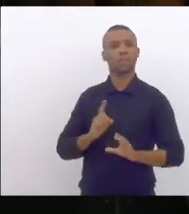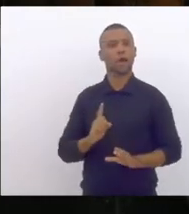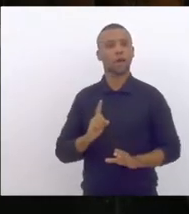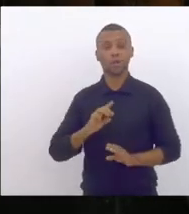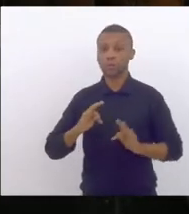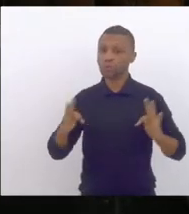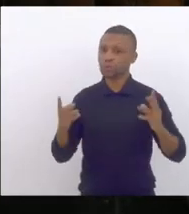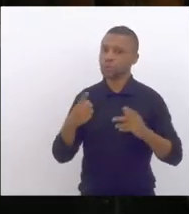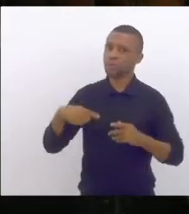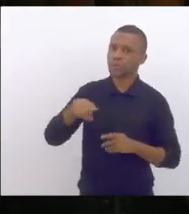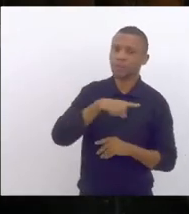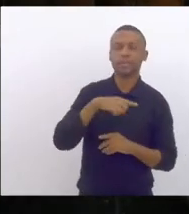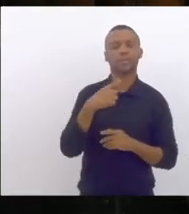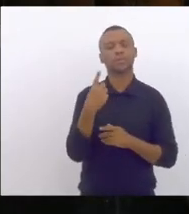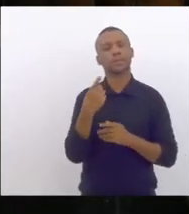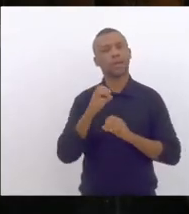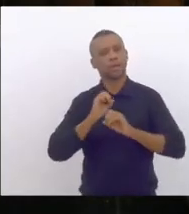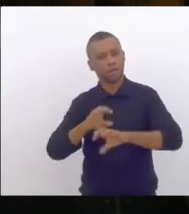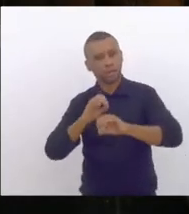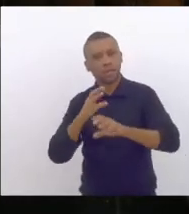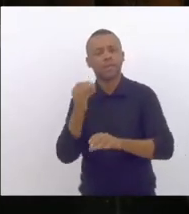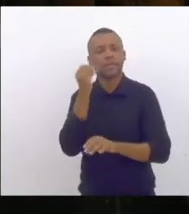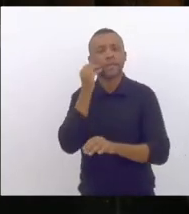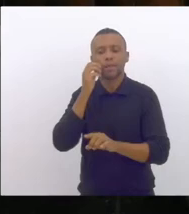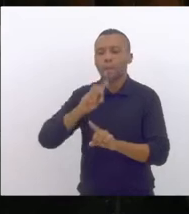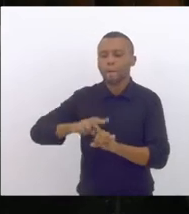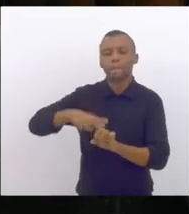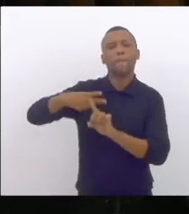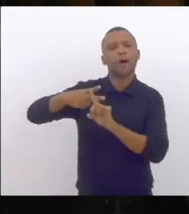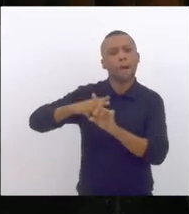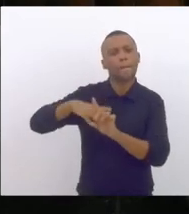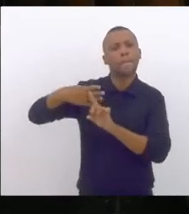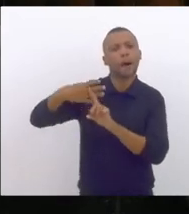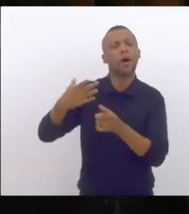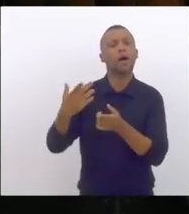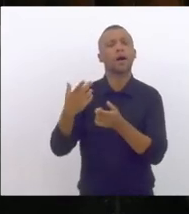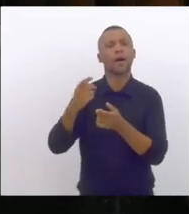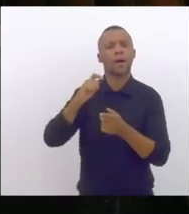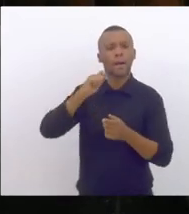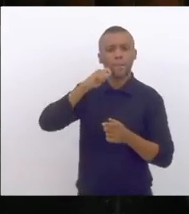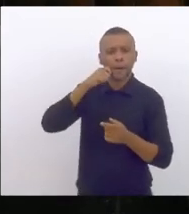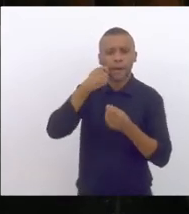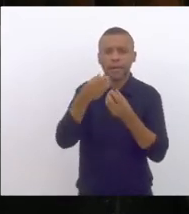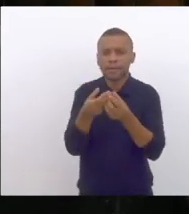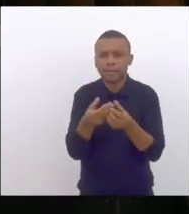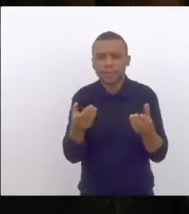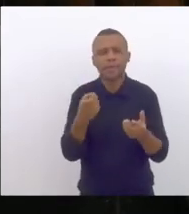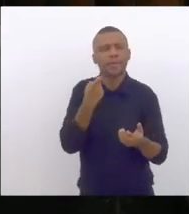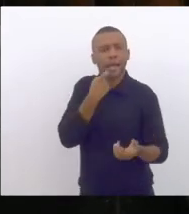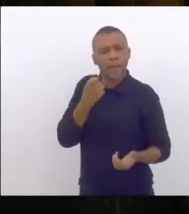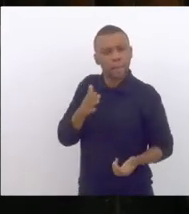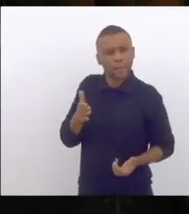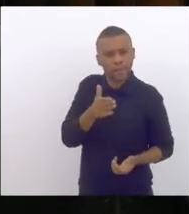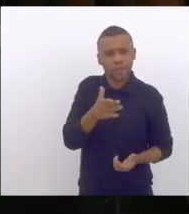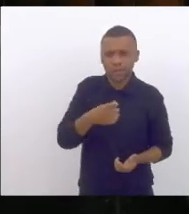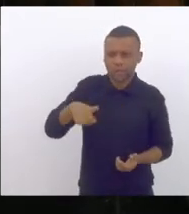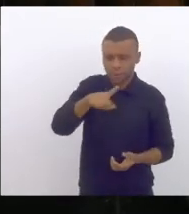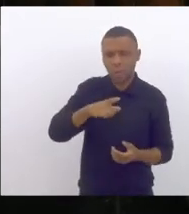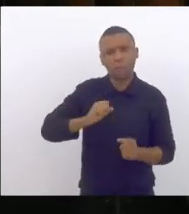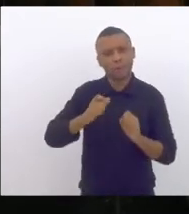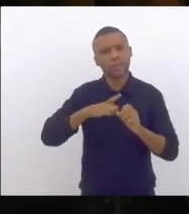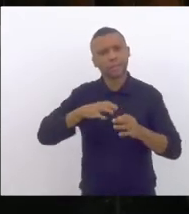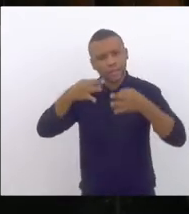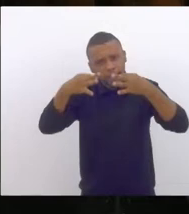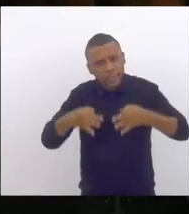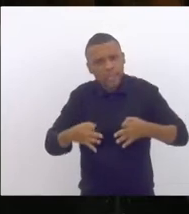tentando multiplicar pães e peixes aí com recursos que estão chegando vocês podem ter certeza que vocês não estão sozinhos porque o